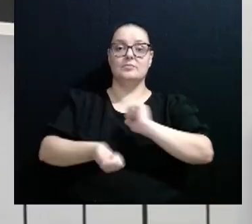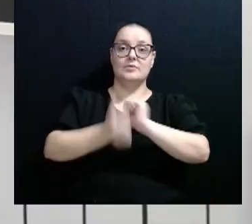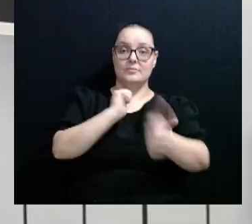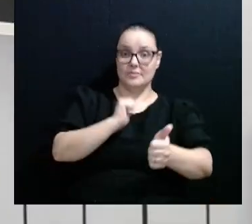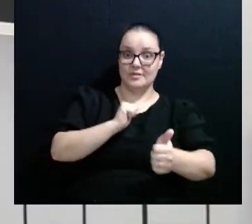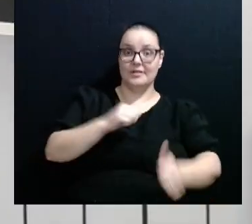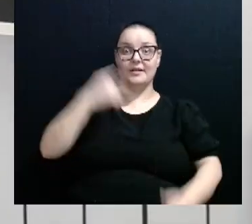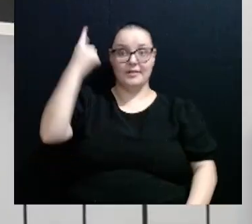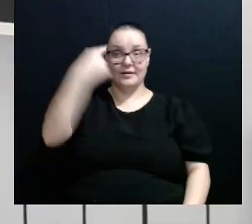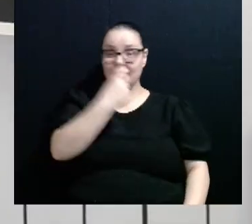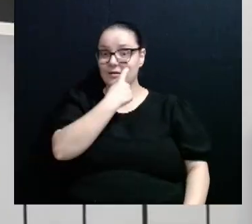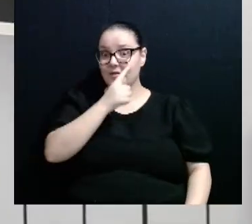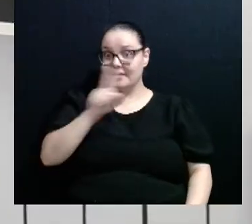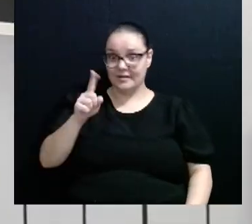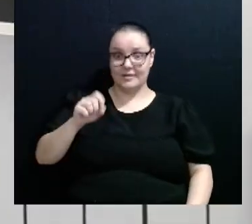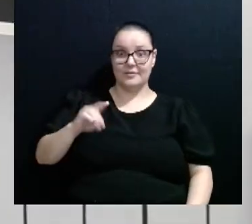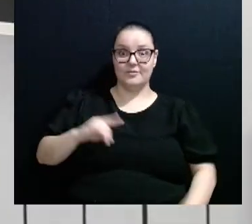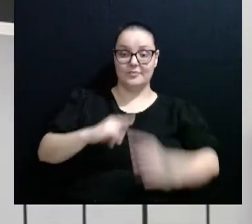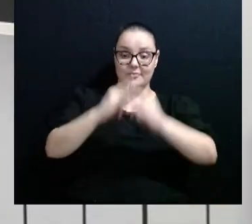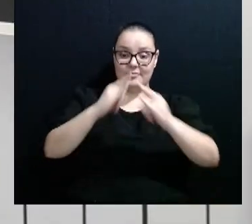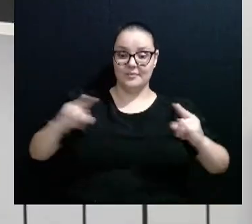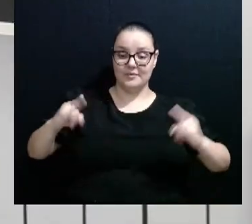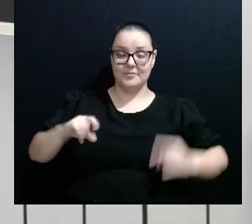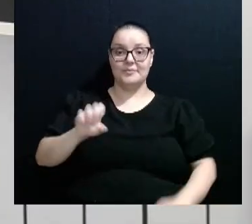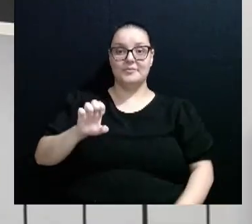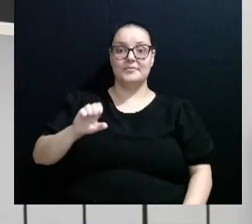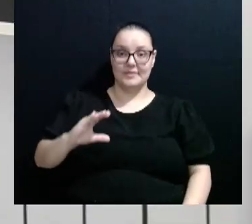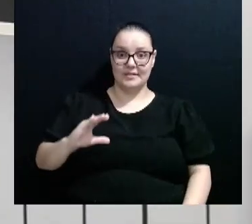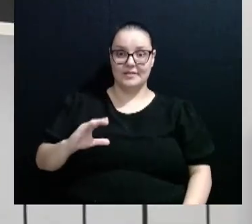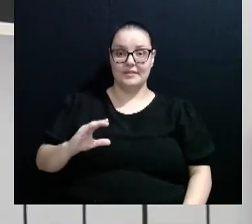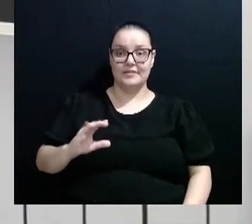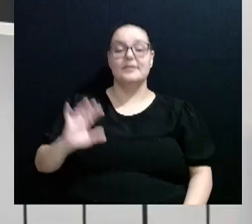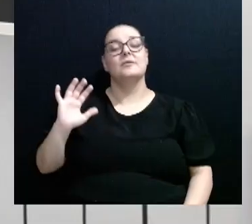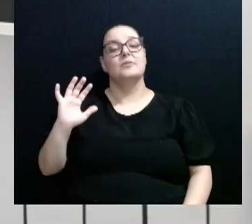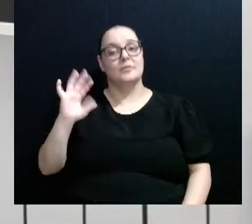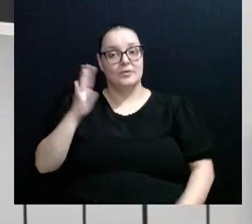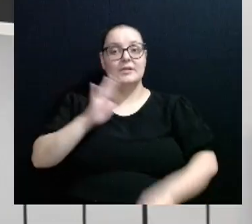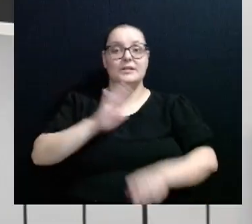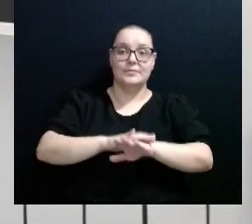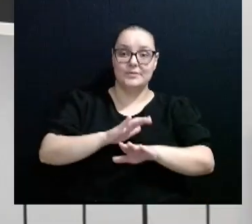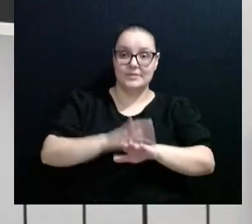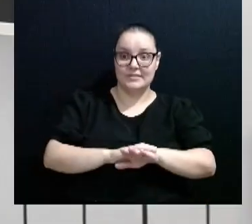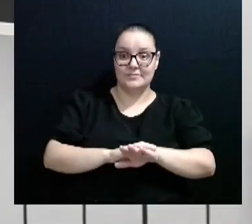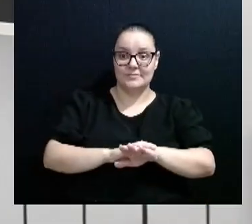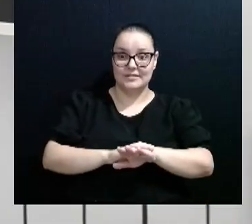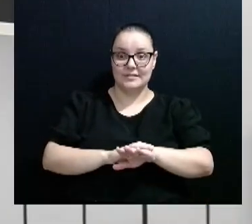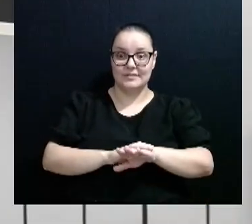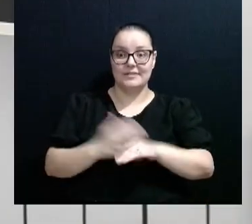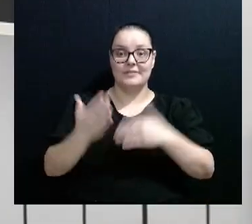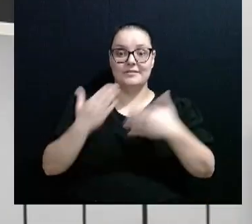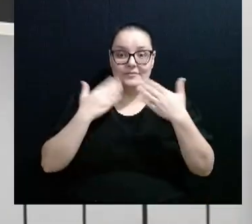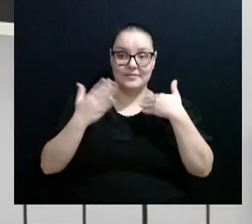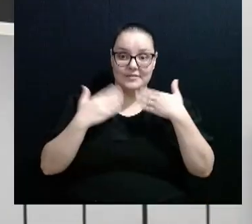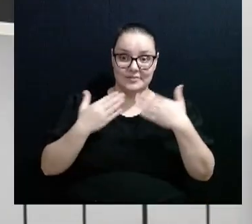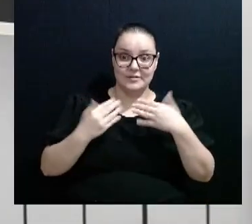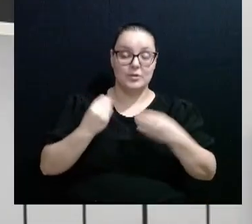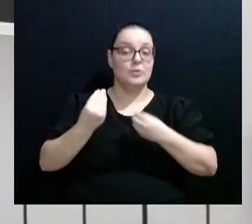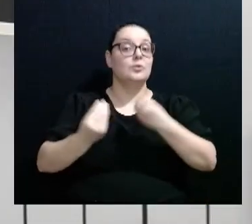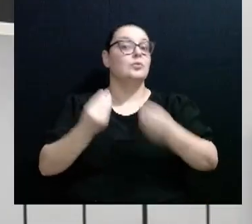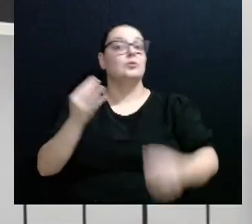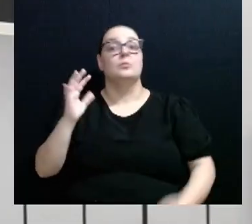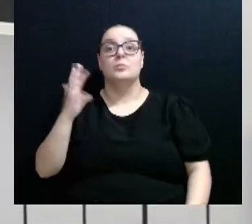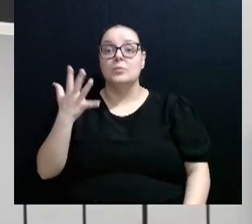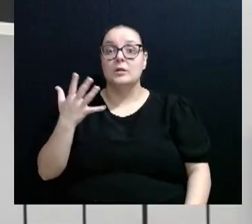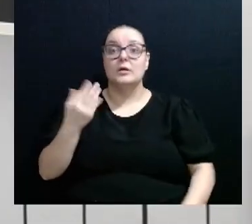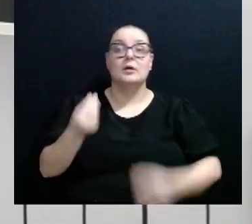galpão multiuso do Sesc, onde acontecem as atividades, e vai nos contar como funciona, como